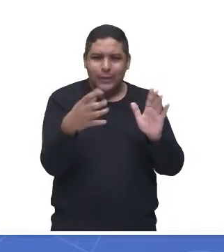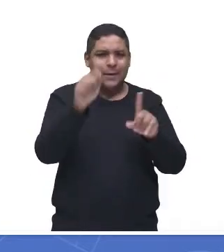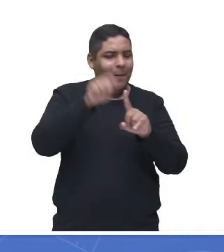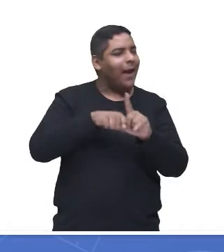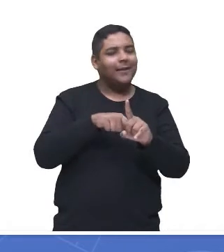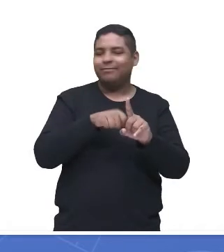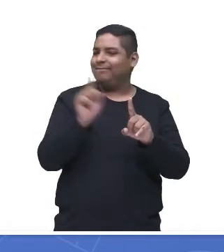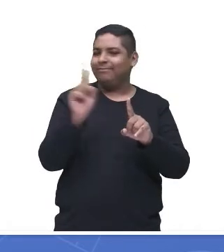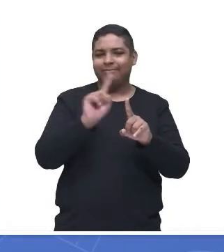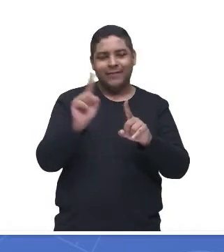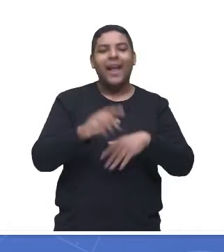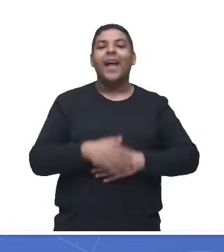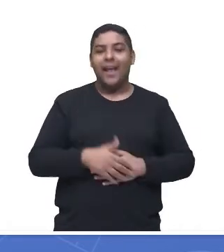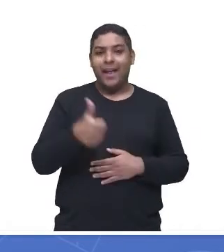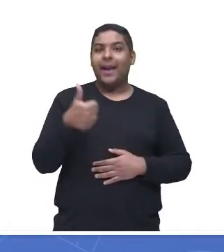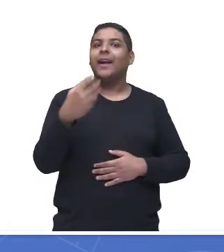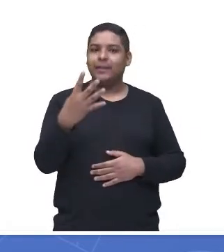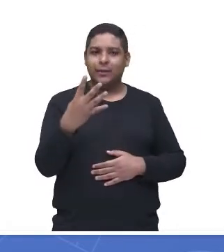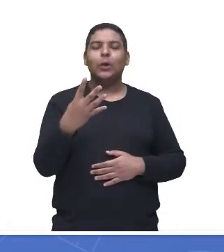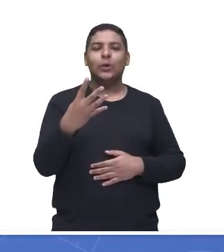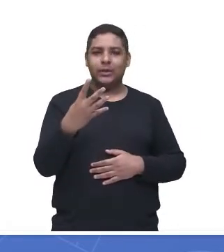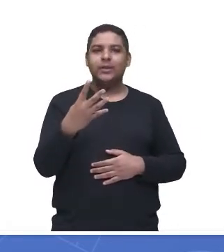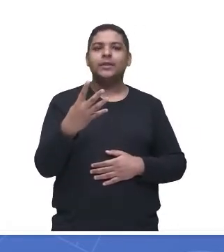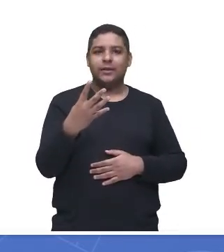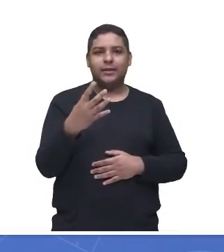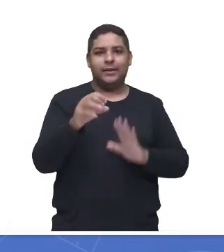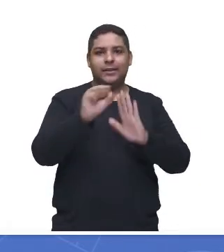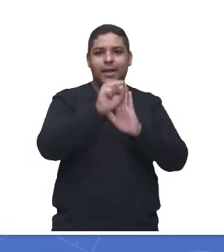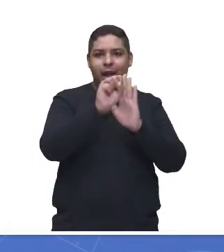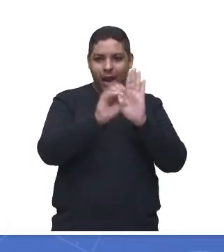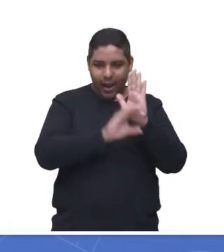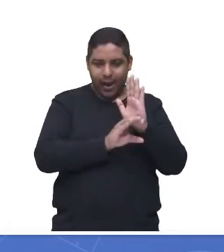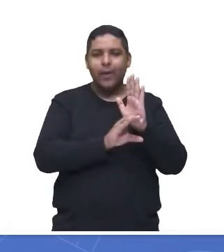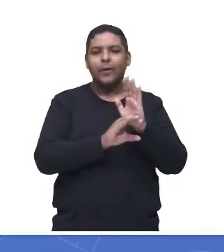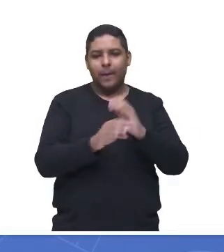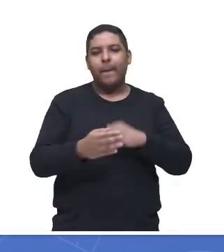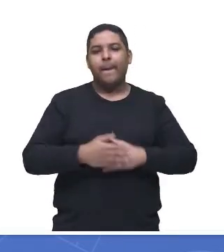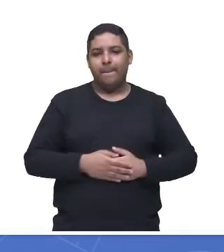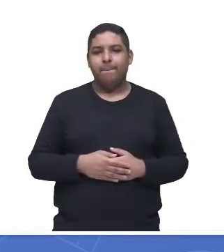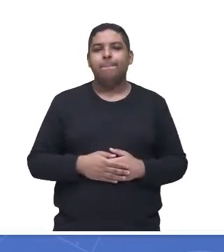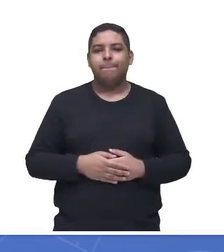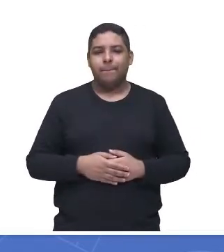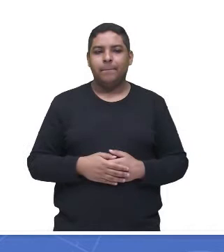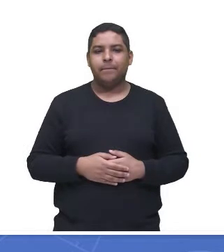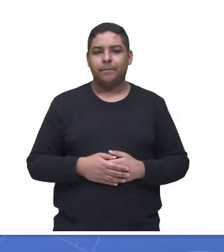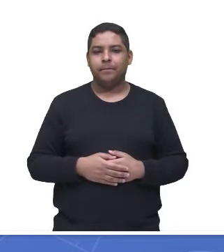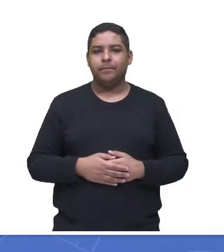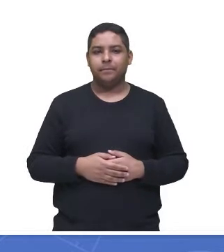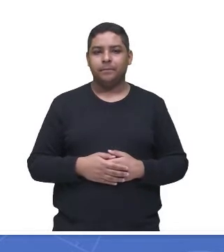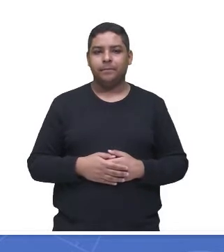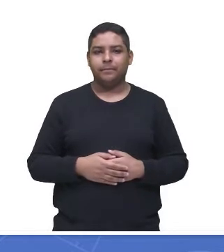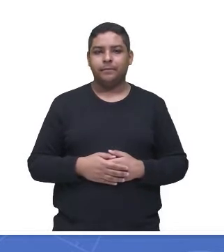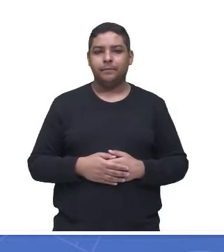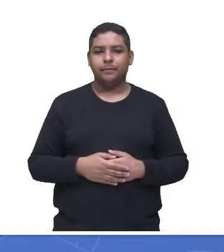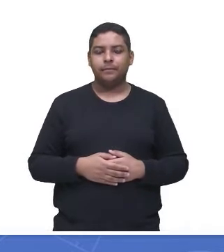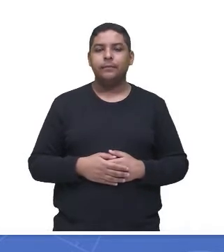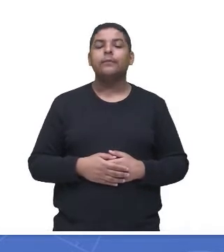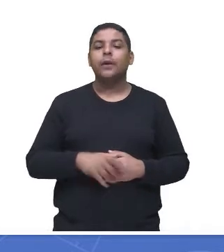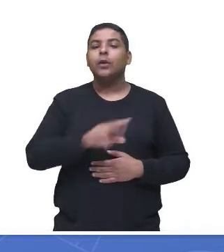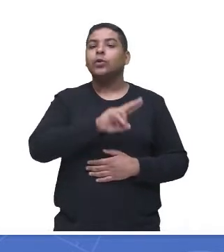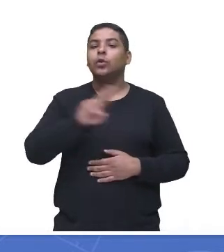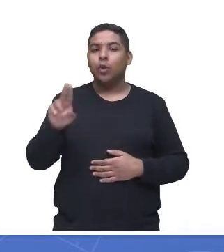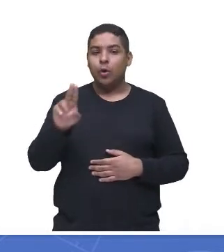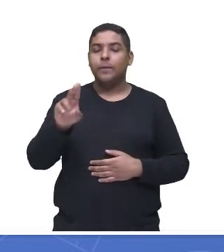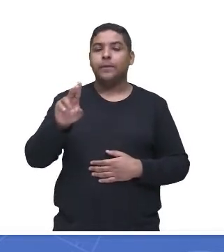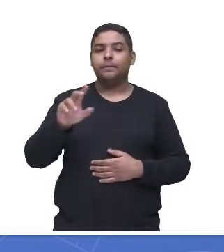séculos. Todo mundo acreditando nessa teoria. Por isso que ela é falível e infalível, né? Aí surgiu,